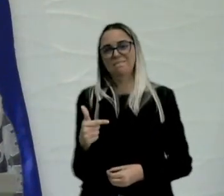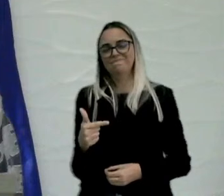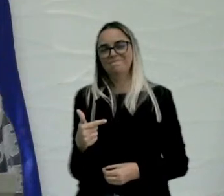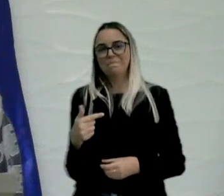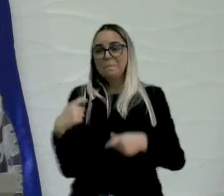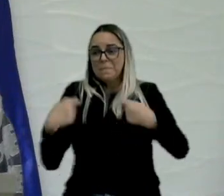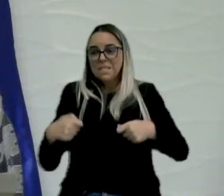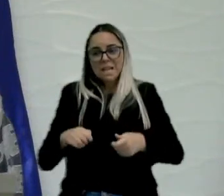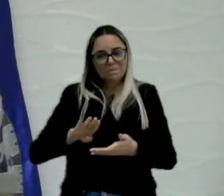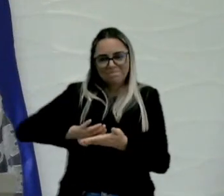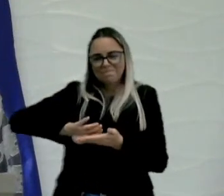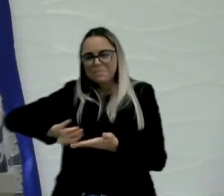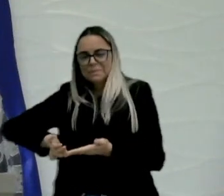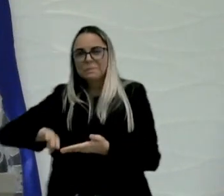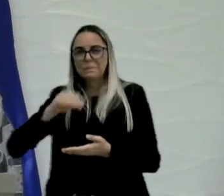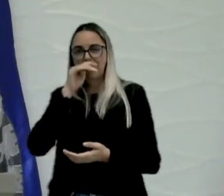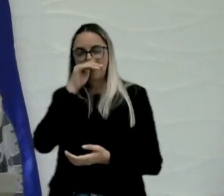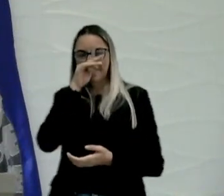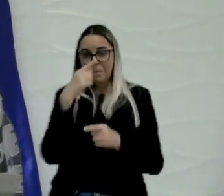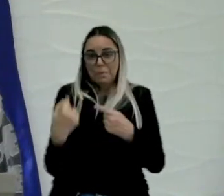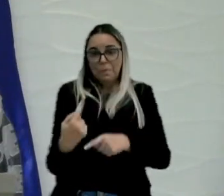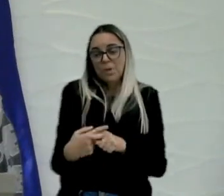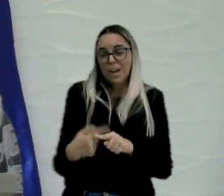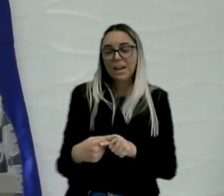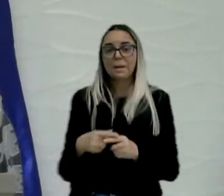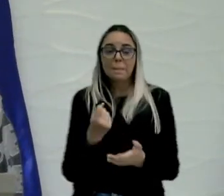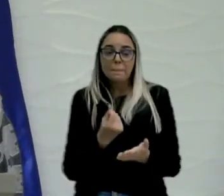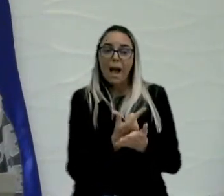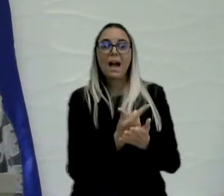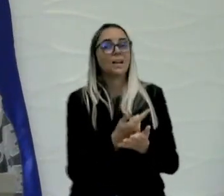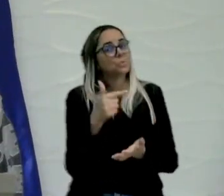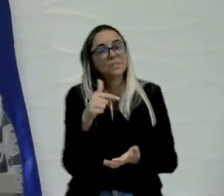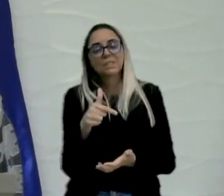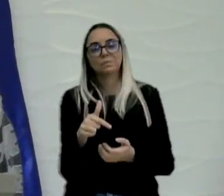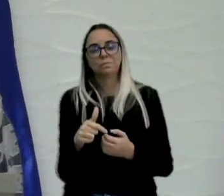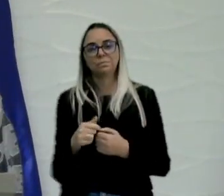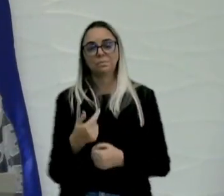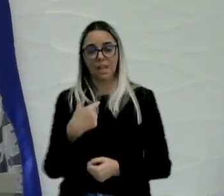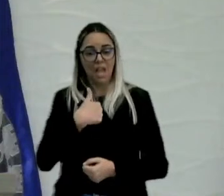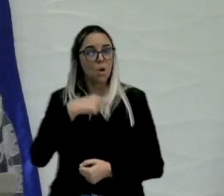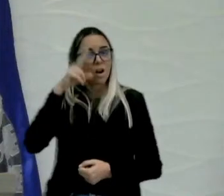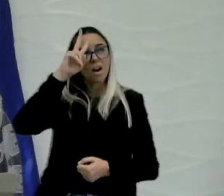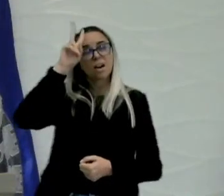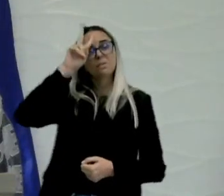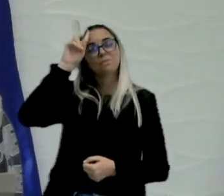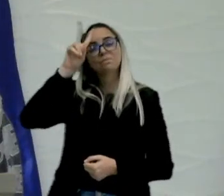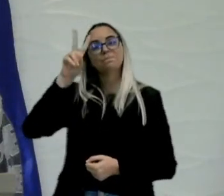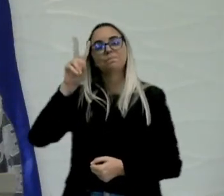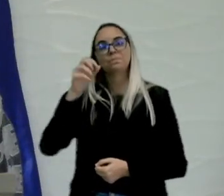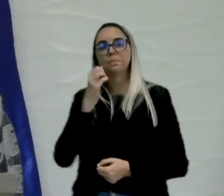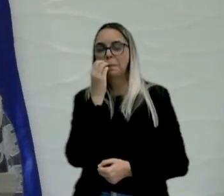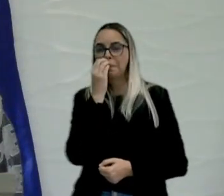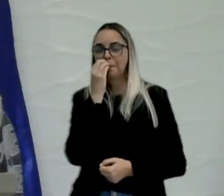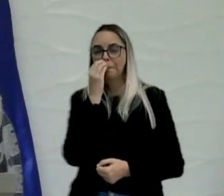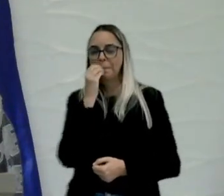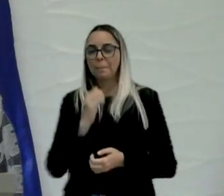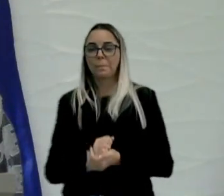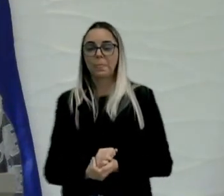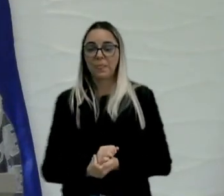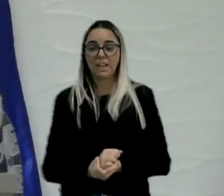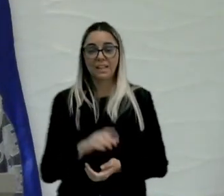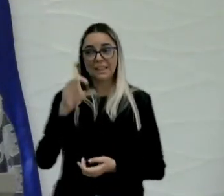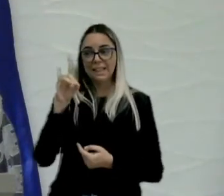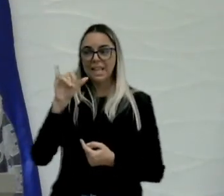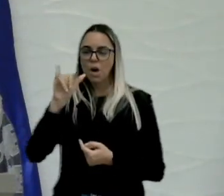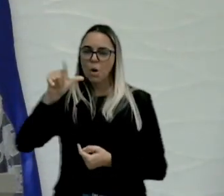tirar não tinha condições de ser pago eu lembro que ailma passou do anos no